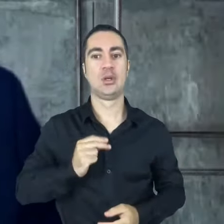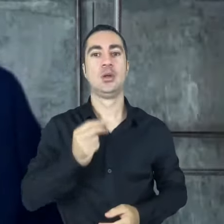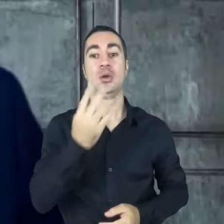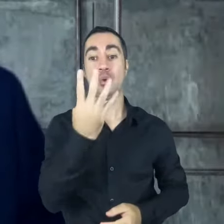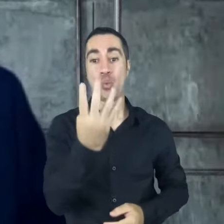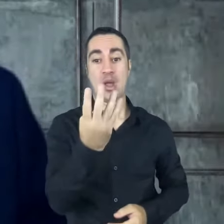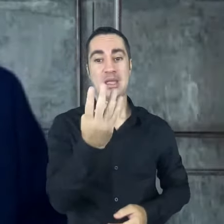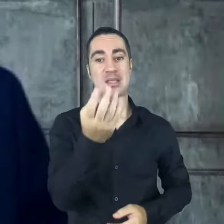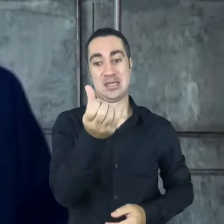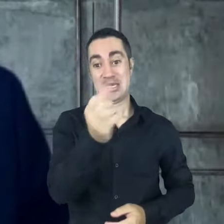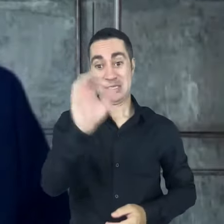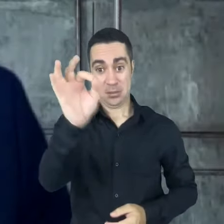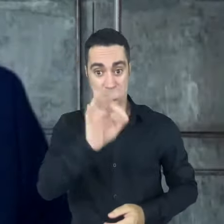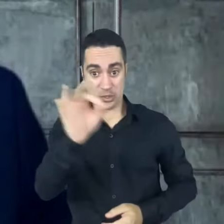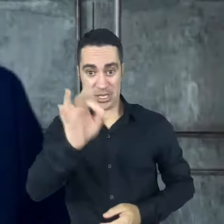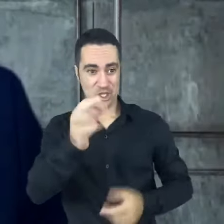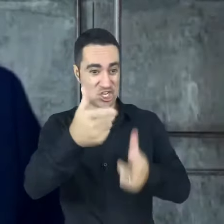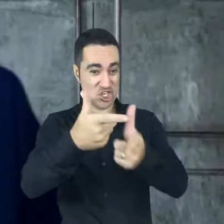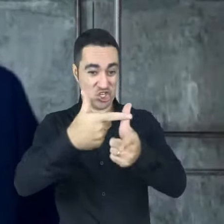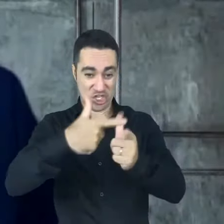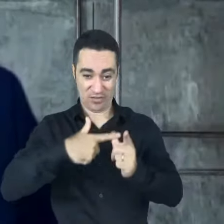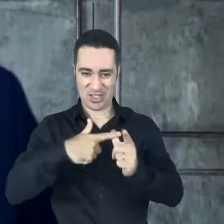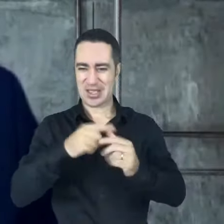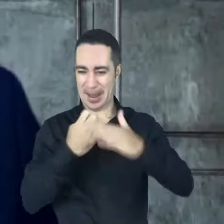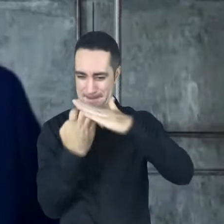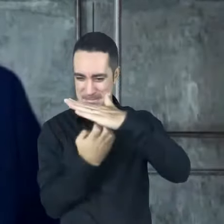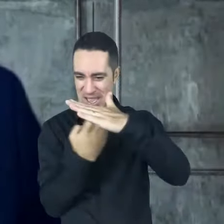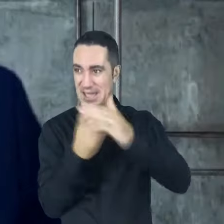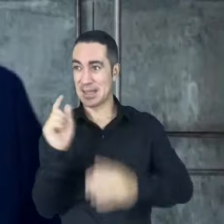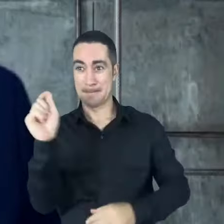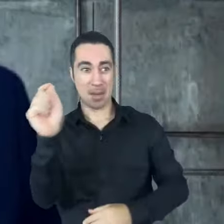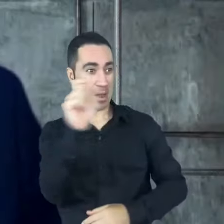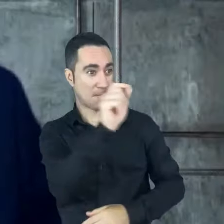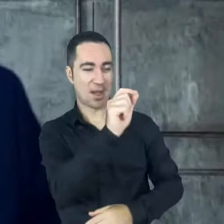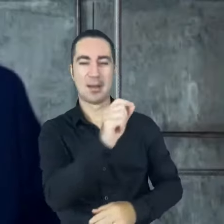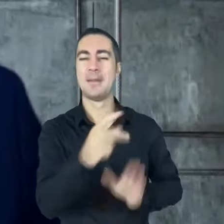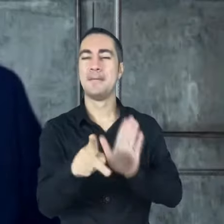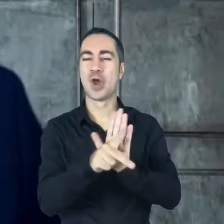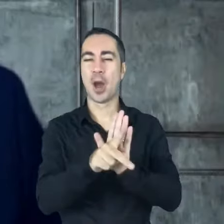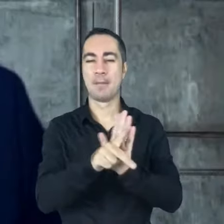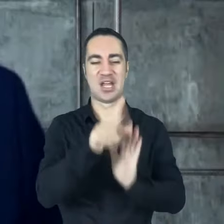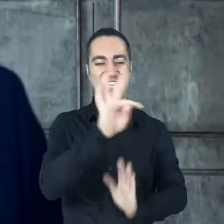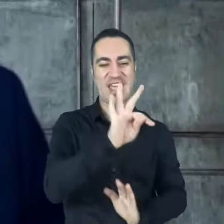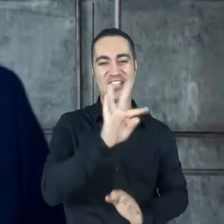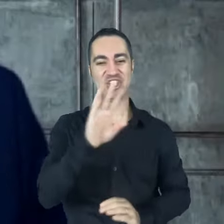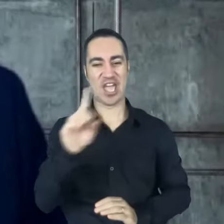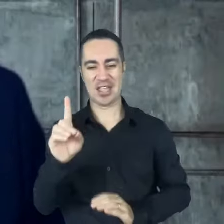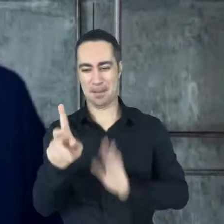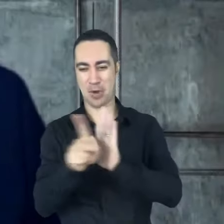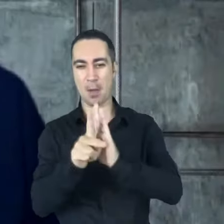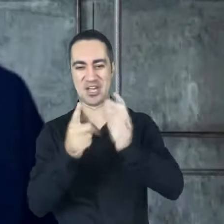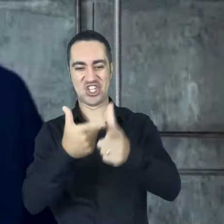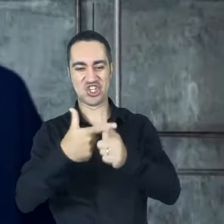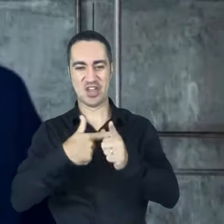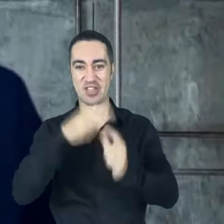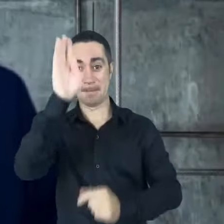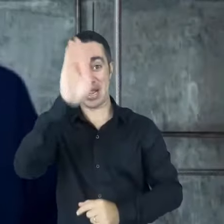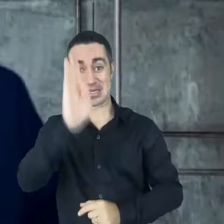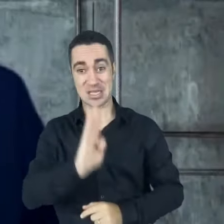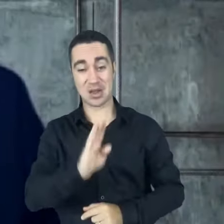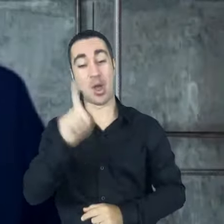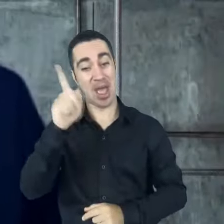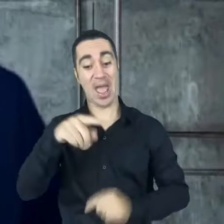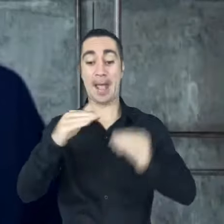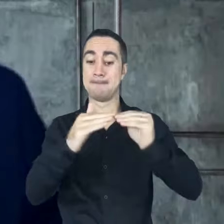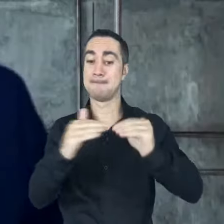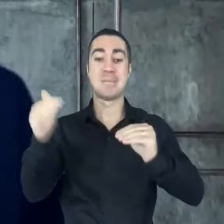das dívidas de empresas, do título de dívida de empresa brasileira emitida no exterior esse ano,